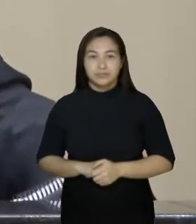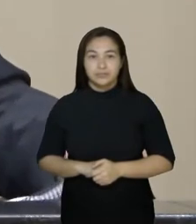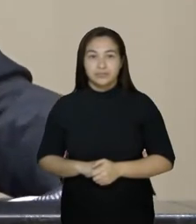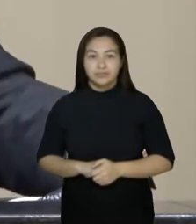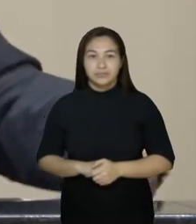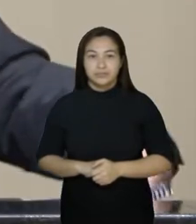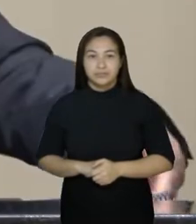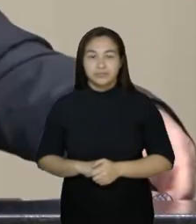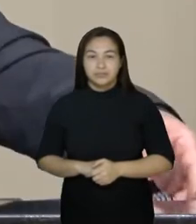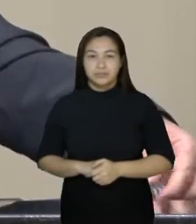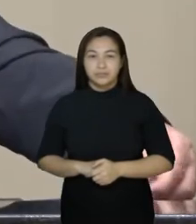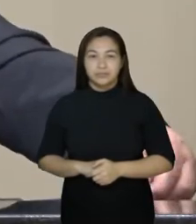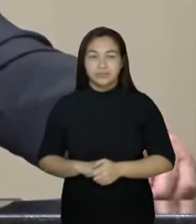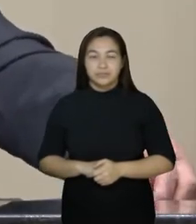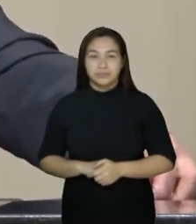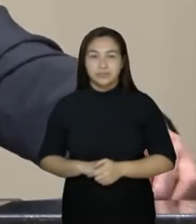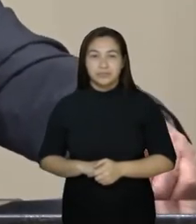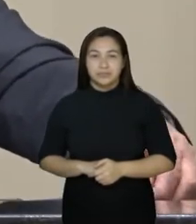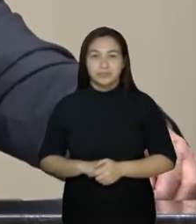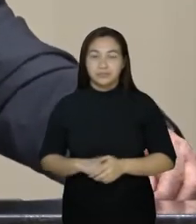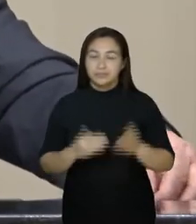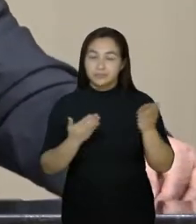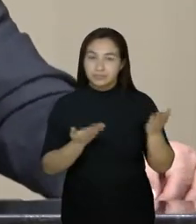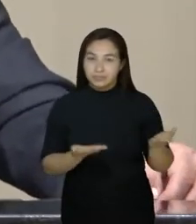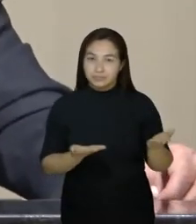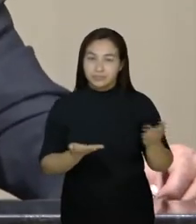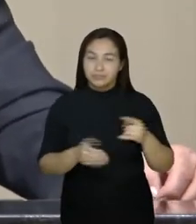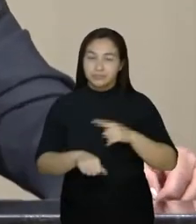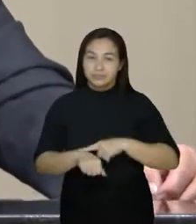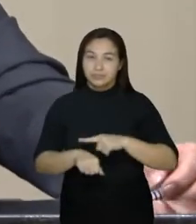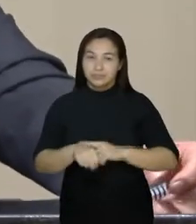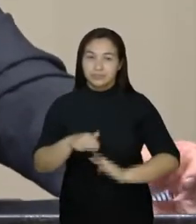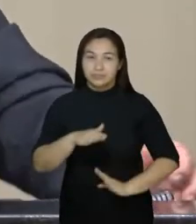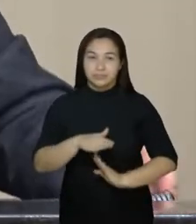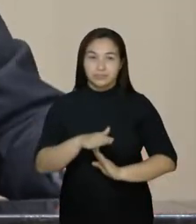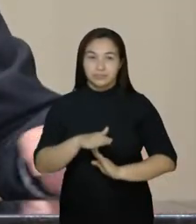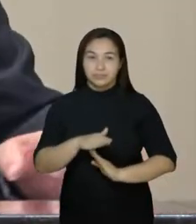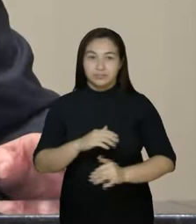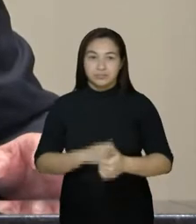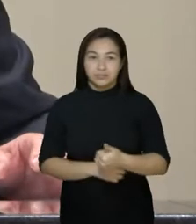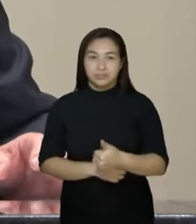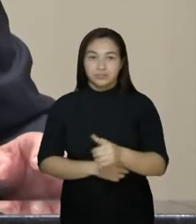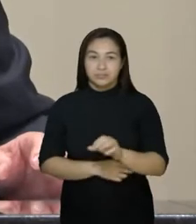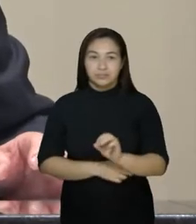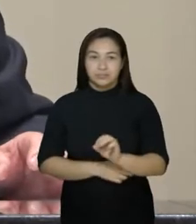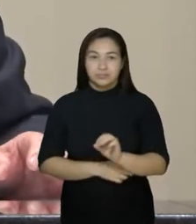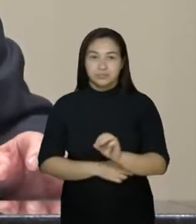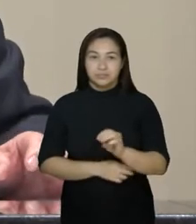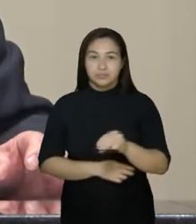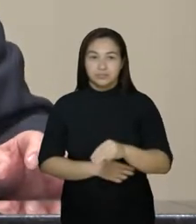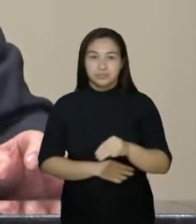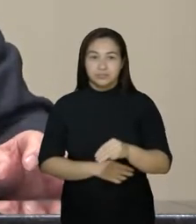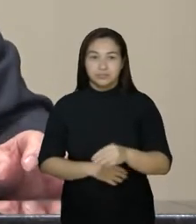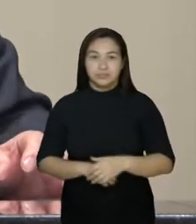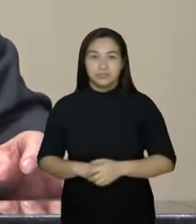Vossa Excelência, que fará uso da palavra, tem o tempo de até 10 minutos.